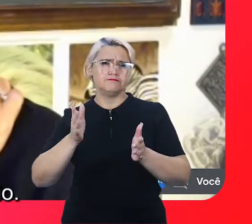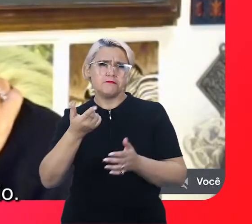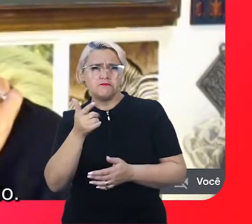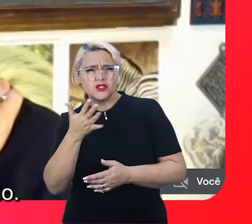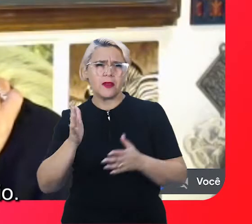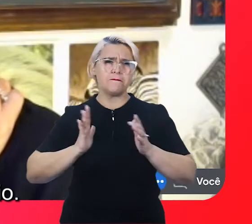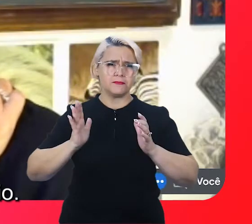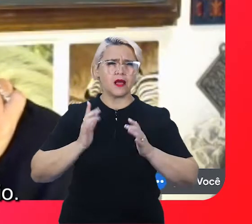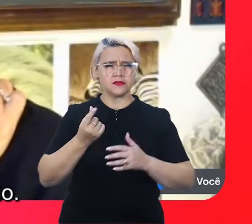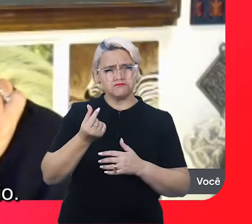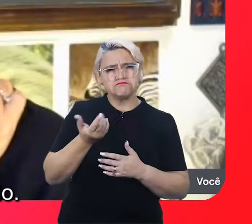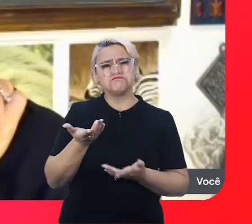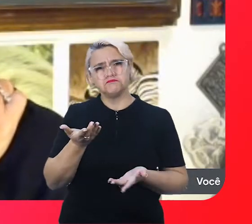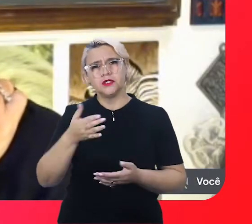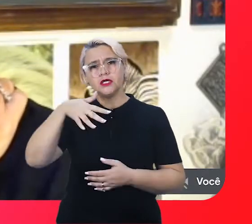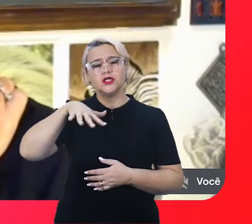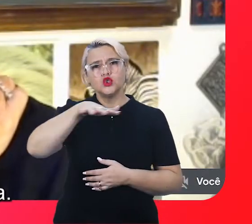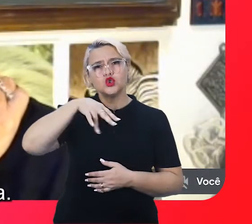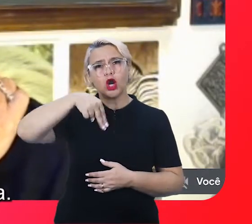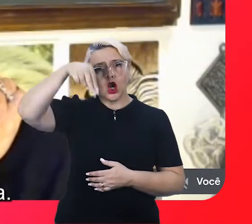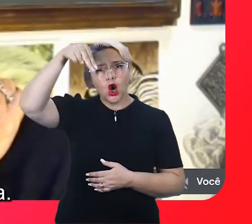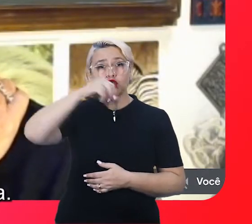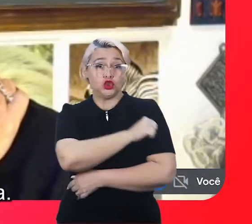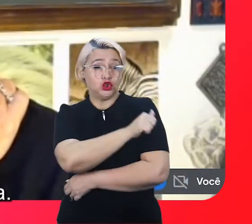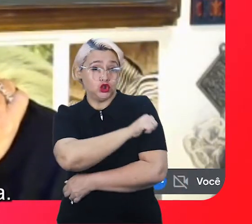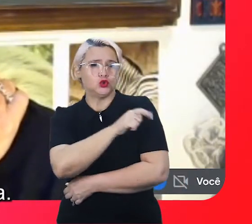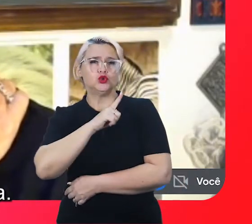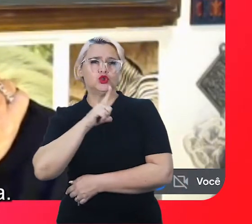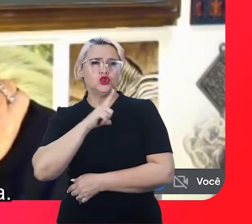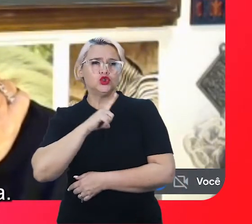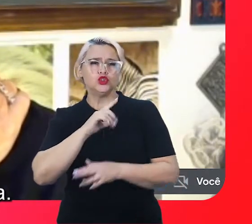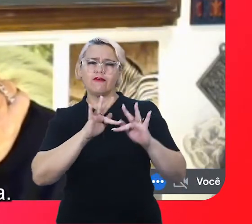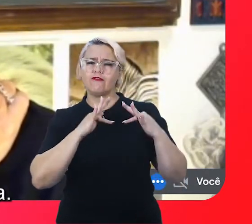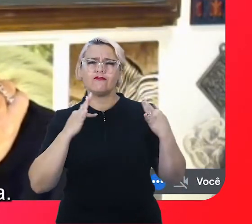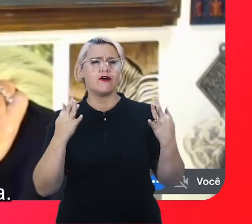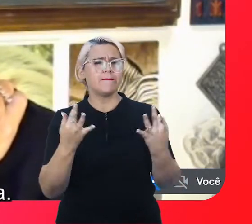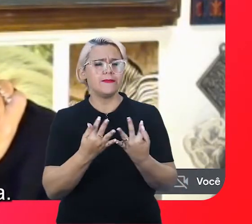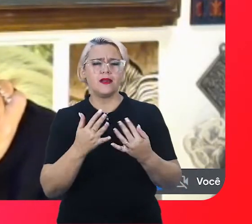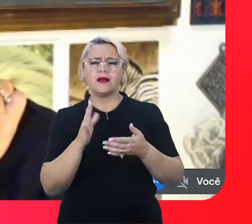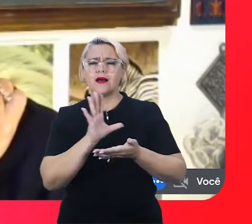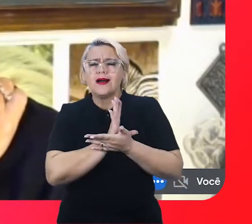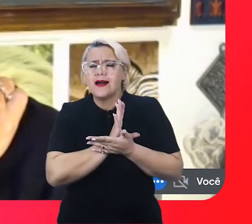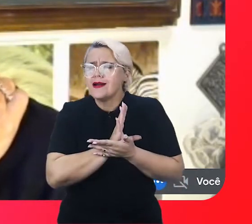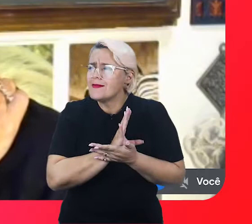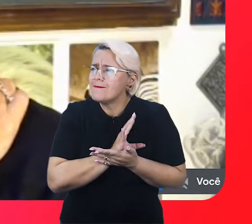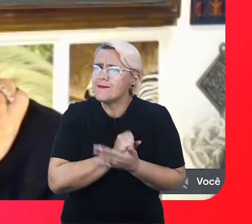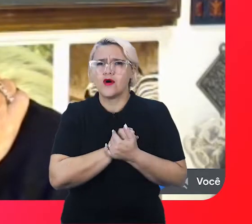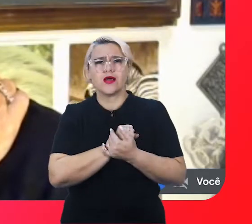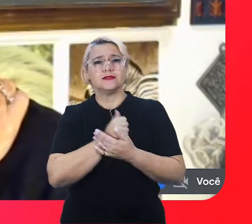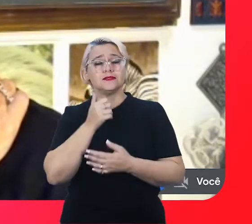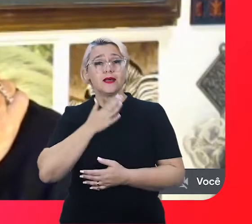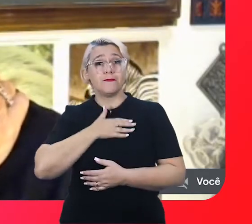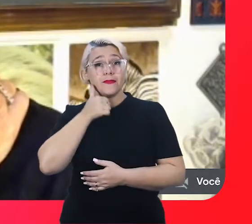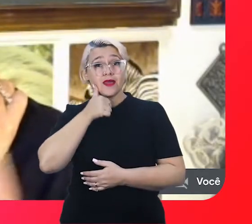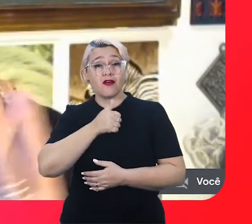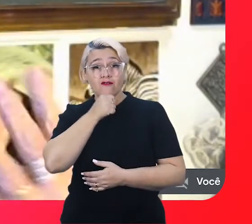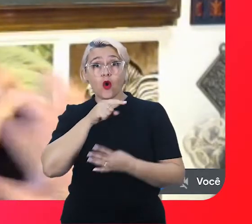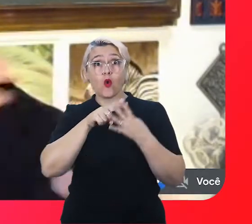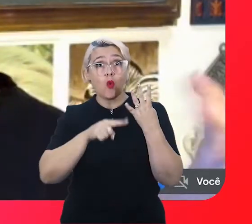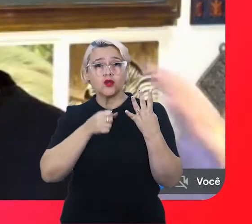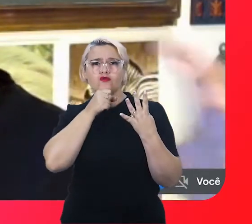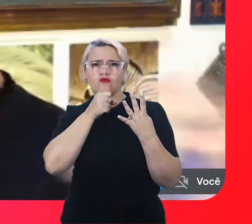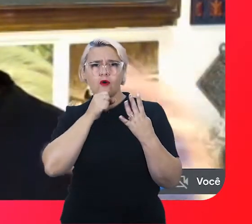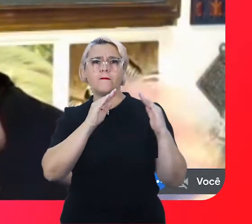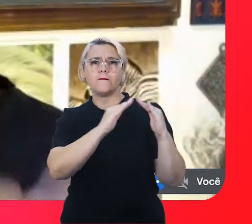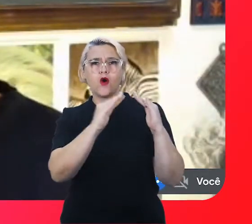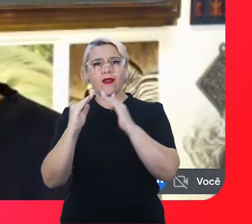Rio de Janeiro, na zona norte do Rio, cercado de uma família muito amorosa. Minha avó, meus 4 avós